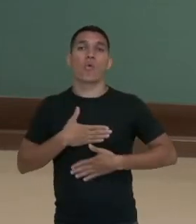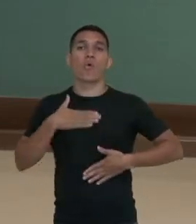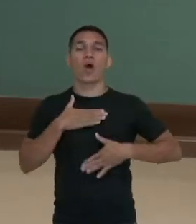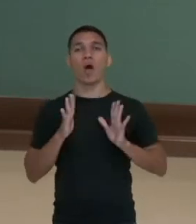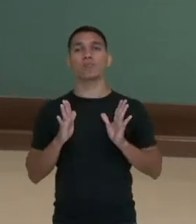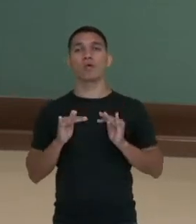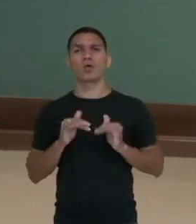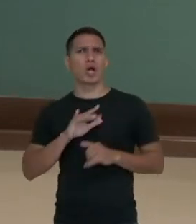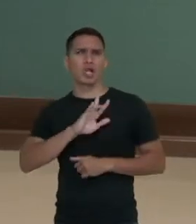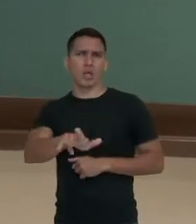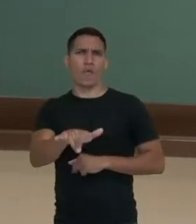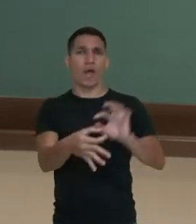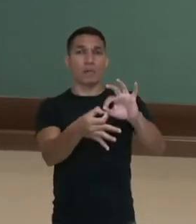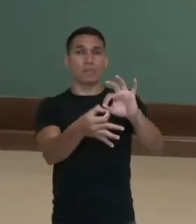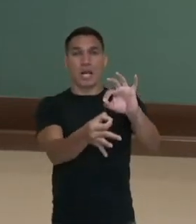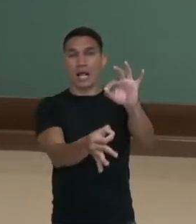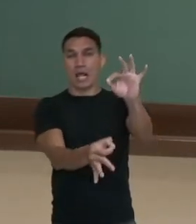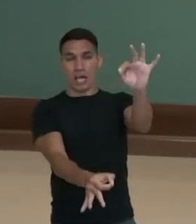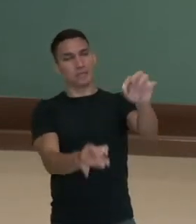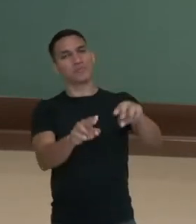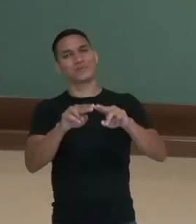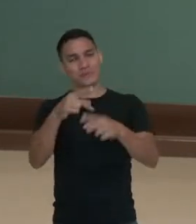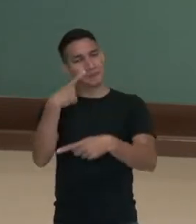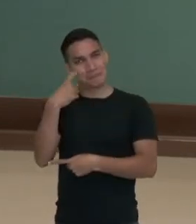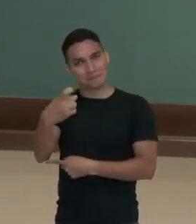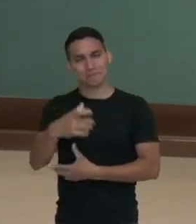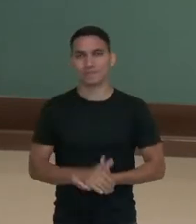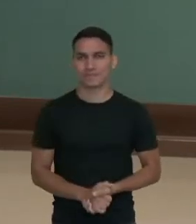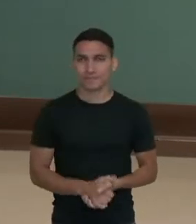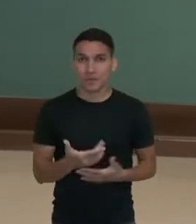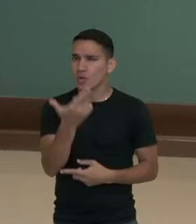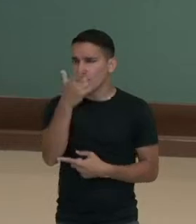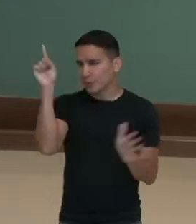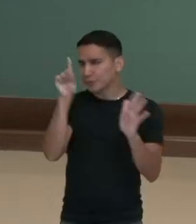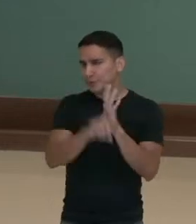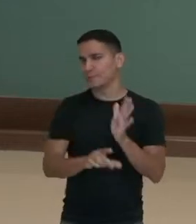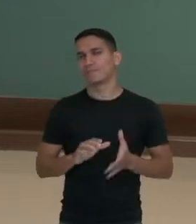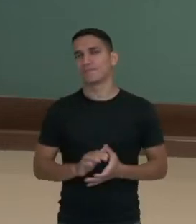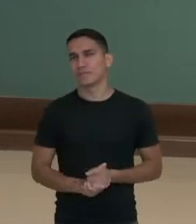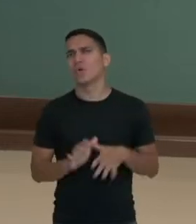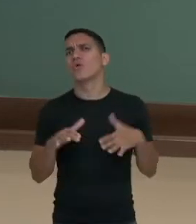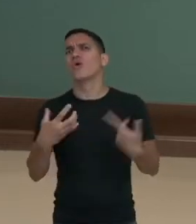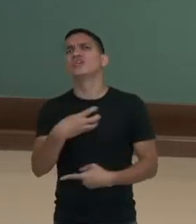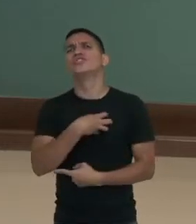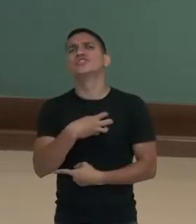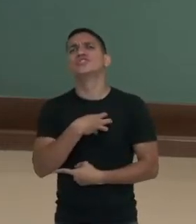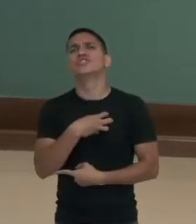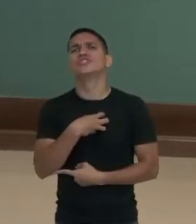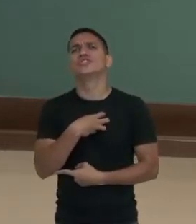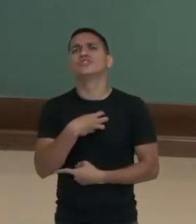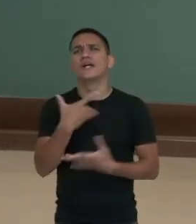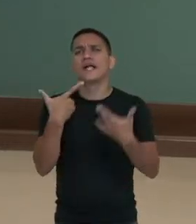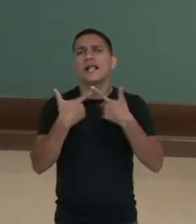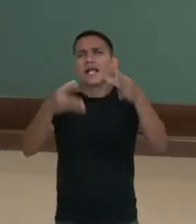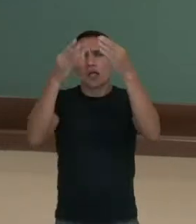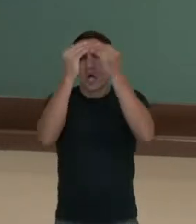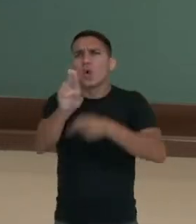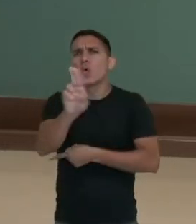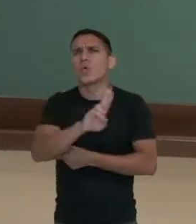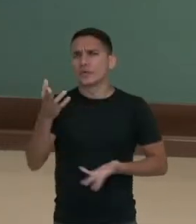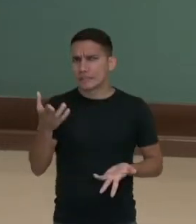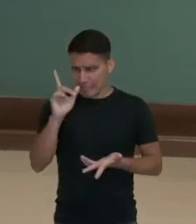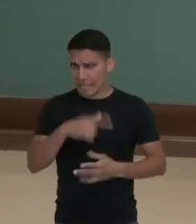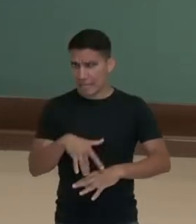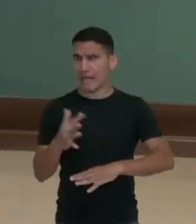muito longo, né? Então é bem interessante. Outra perguntinha, que tipo de linguagem predomina em uma crônica? Será que é uma